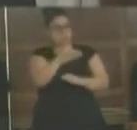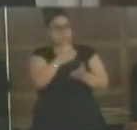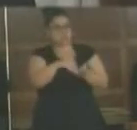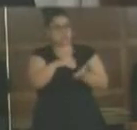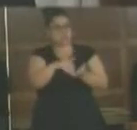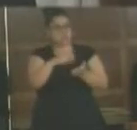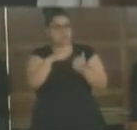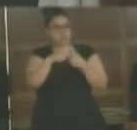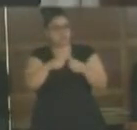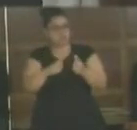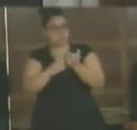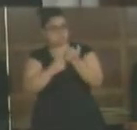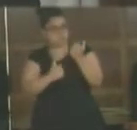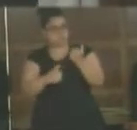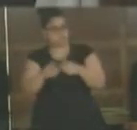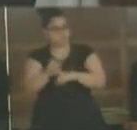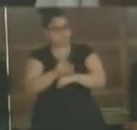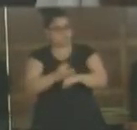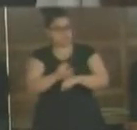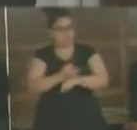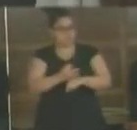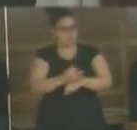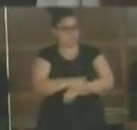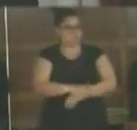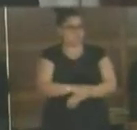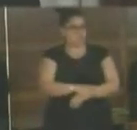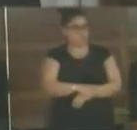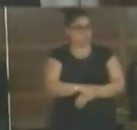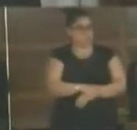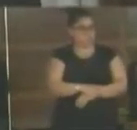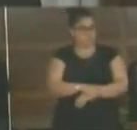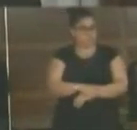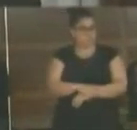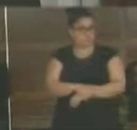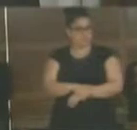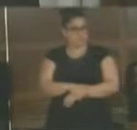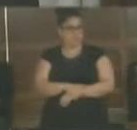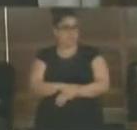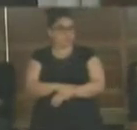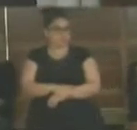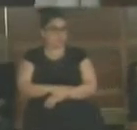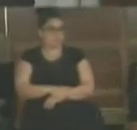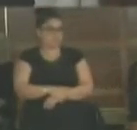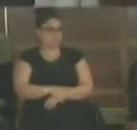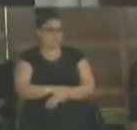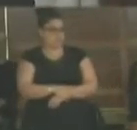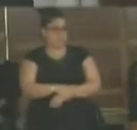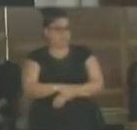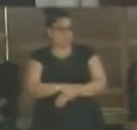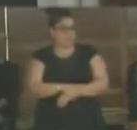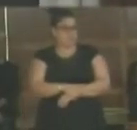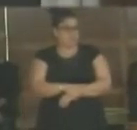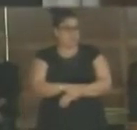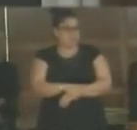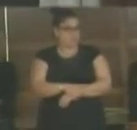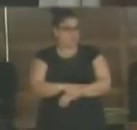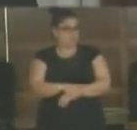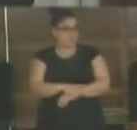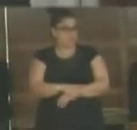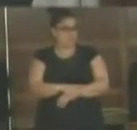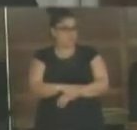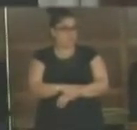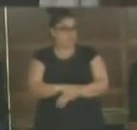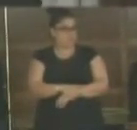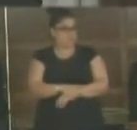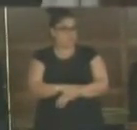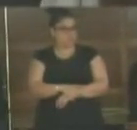de férias ou se não estava. Oi? Ah, ele está de férias. Então, tudo bem. Então, que não devolva dinheiro, mas eu acho